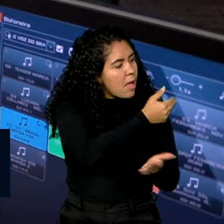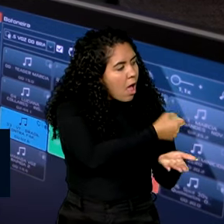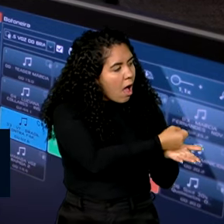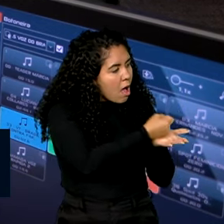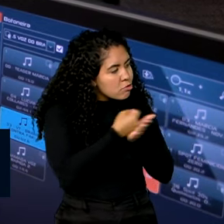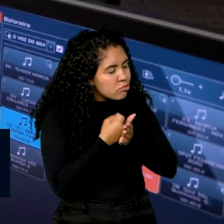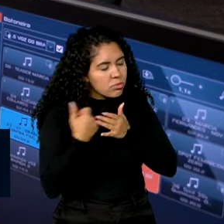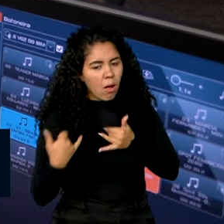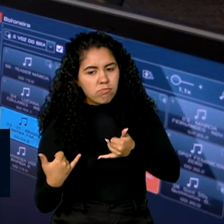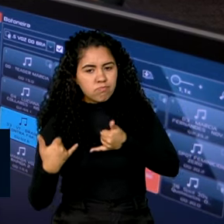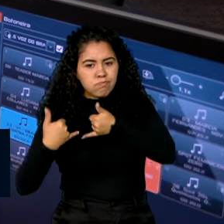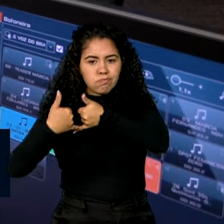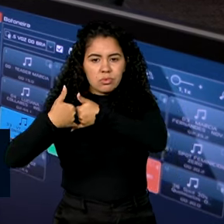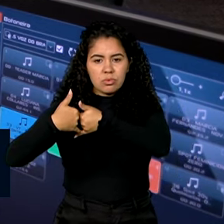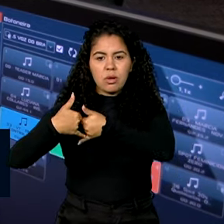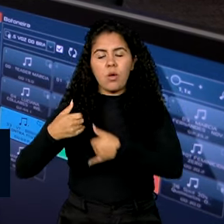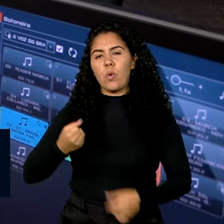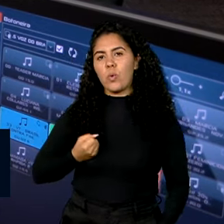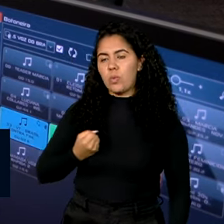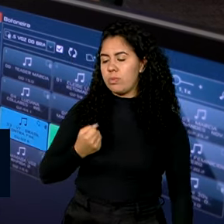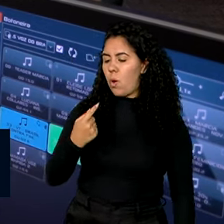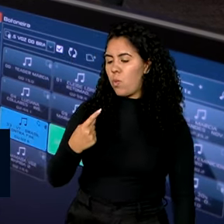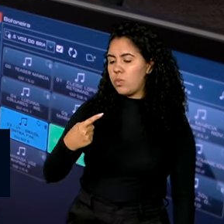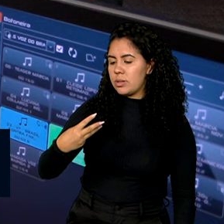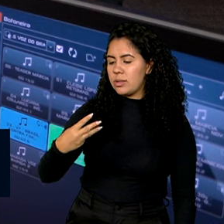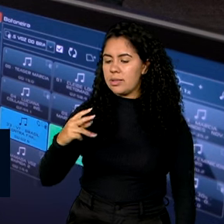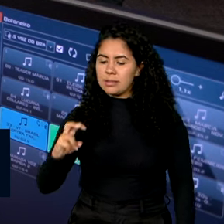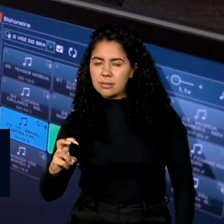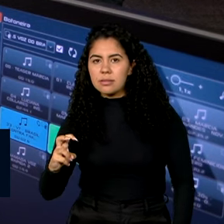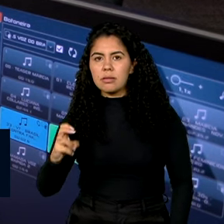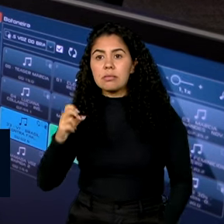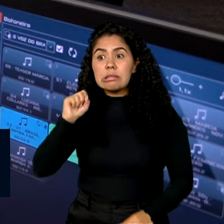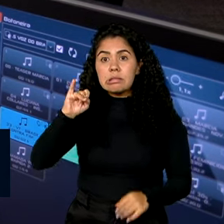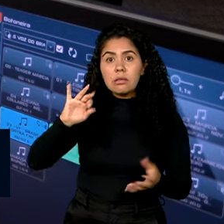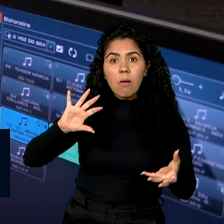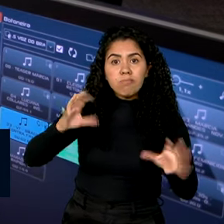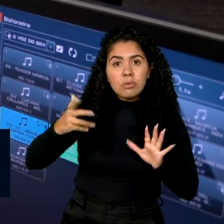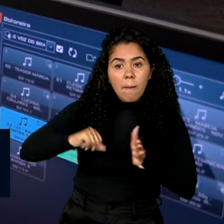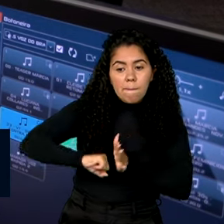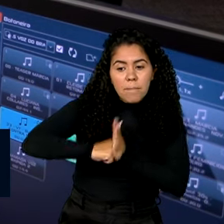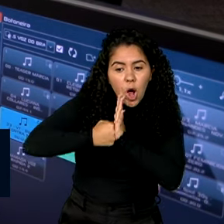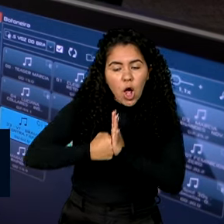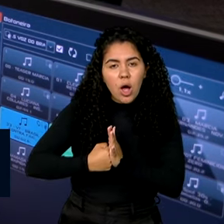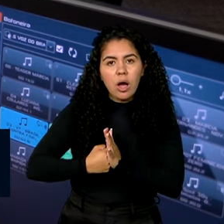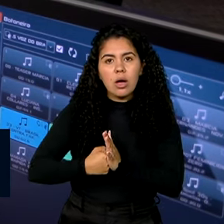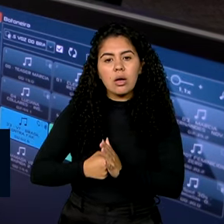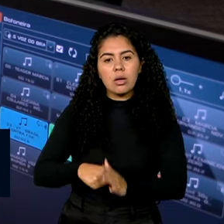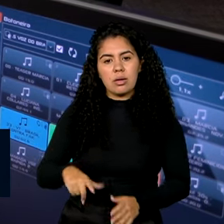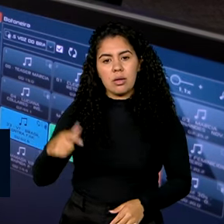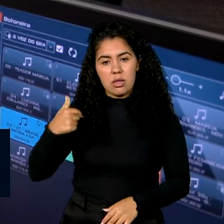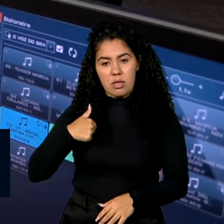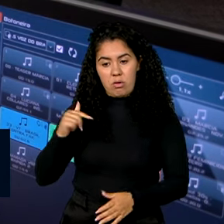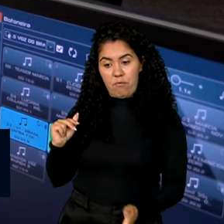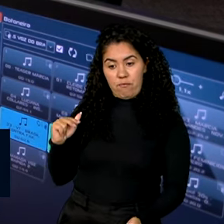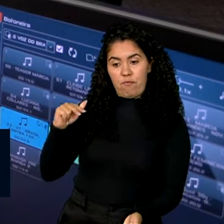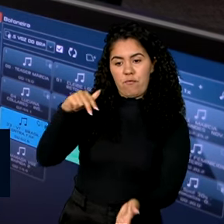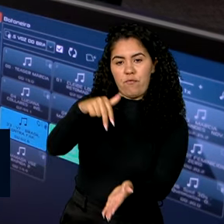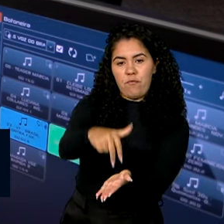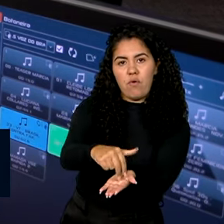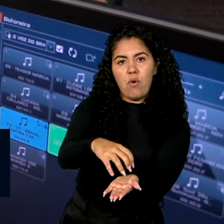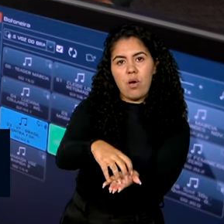telefone eh eh de contato do INSS para essa circunstância e diz estou indo ao Cras regularizar a minha